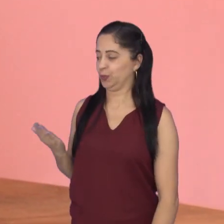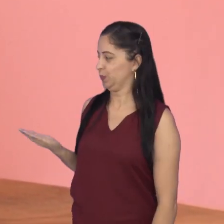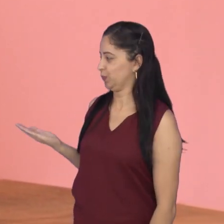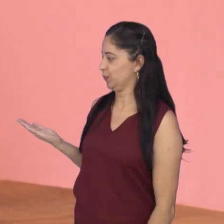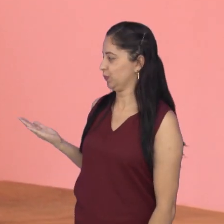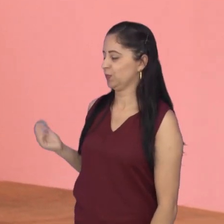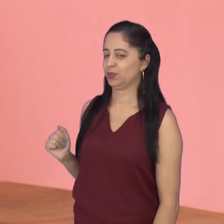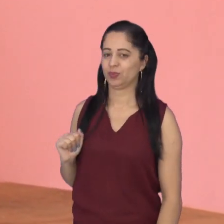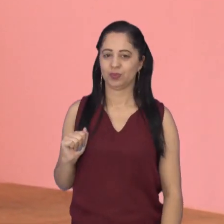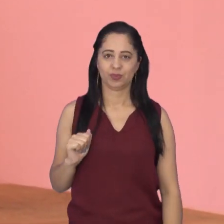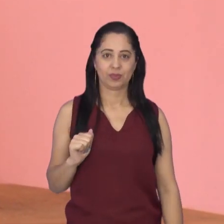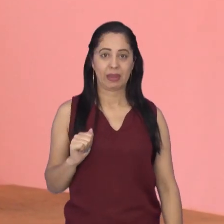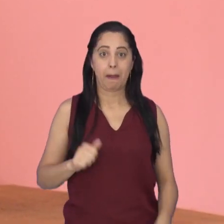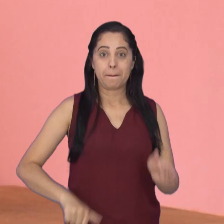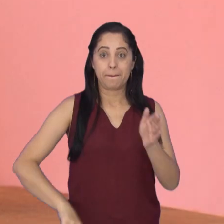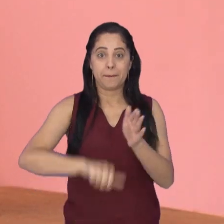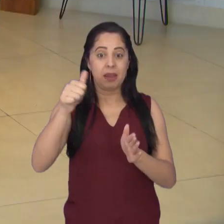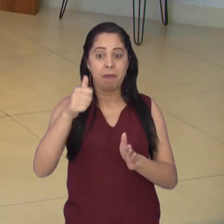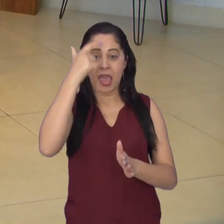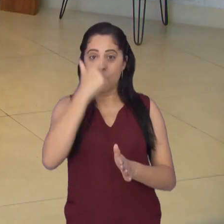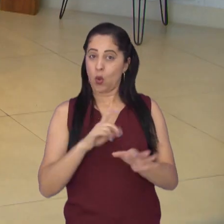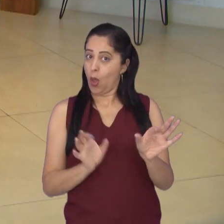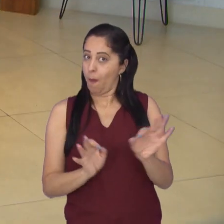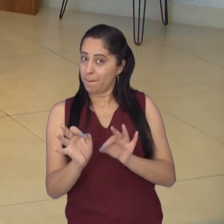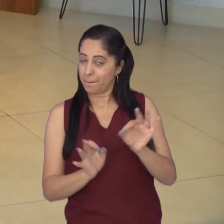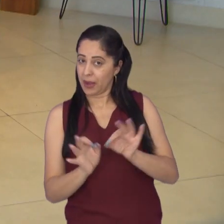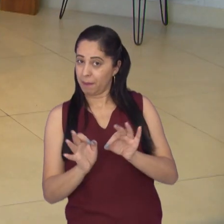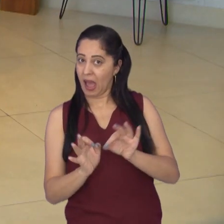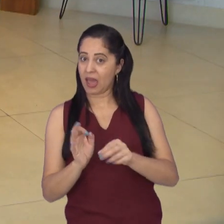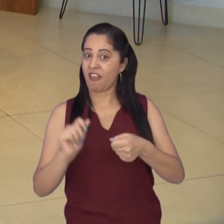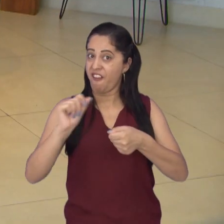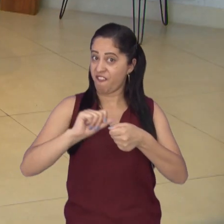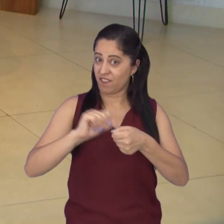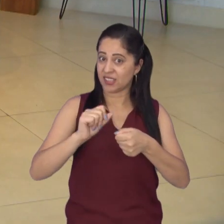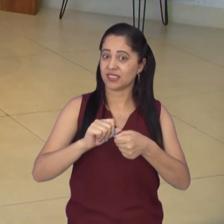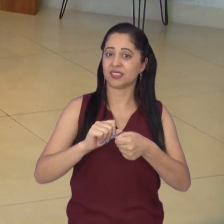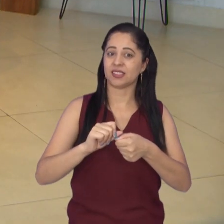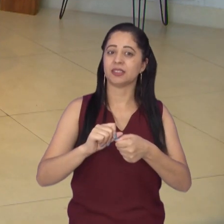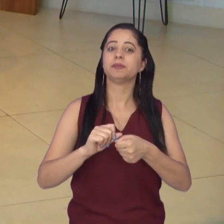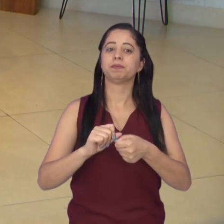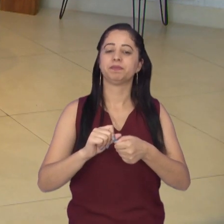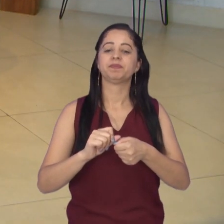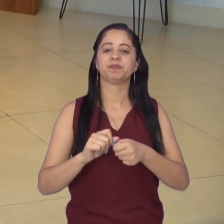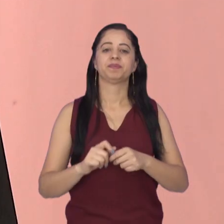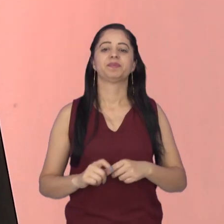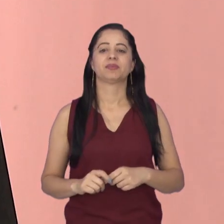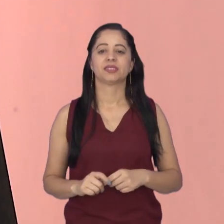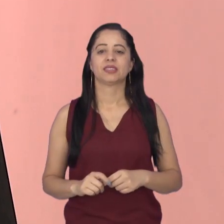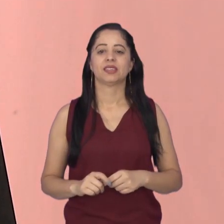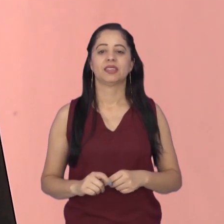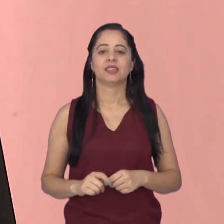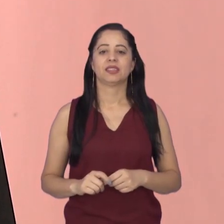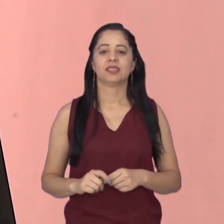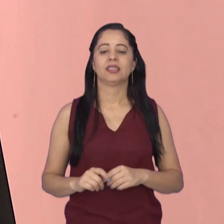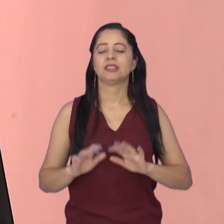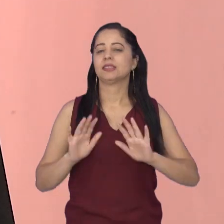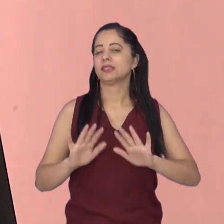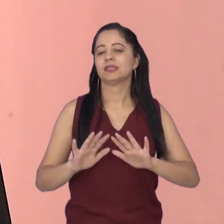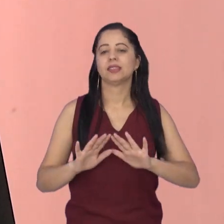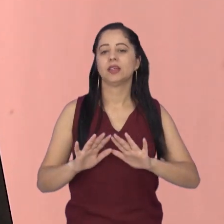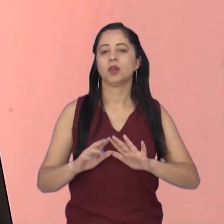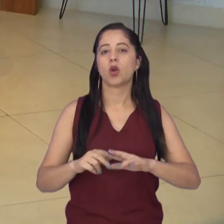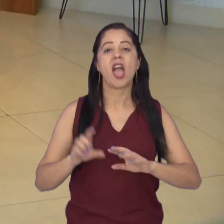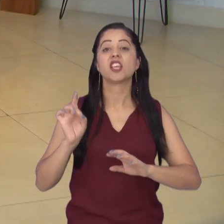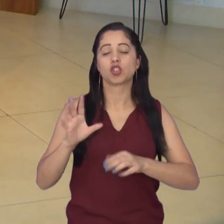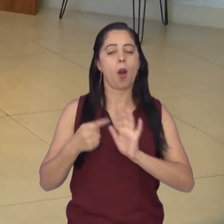peças que eu fiz. Eu acho que foi a terceira peça que eu fiz esse relógio. Ela fica